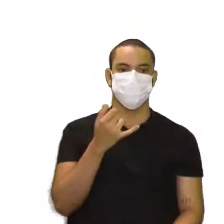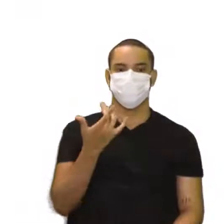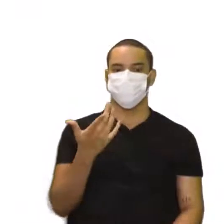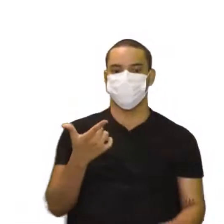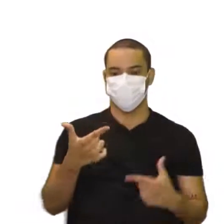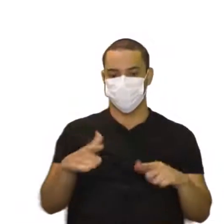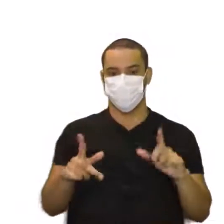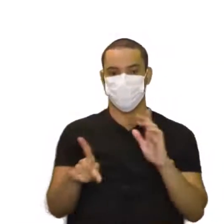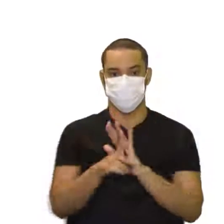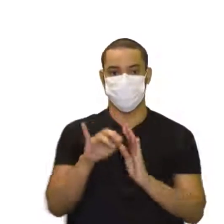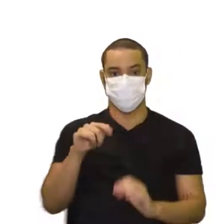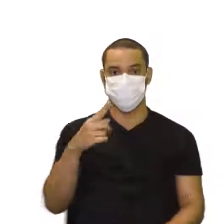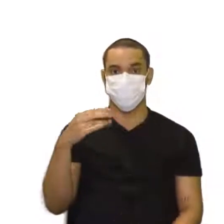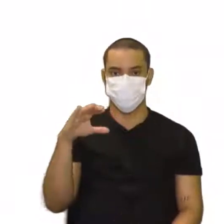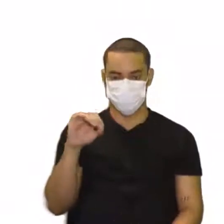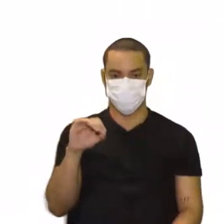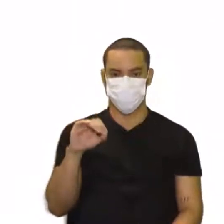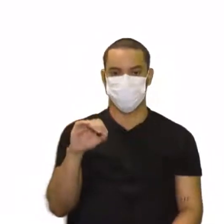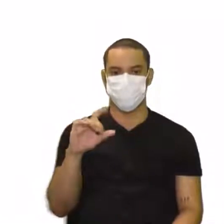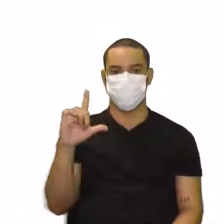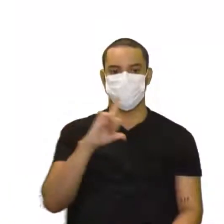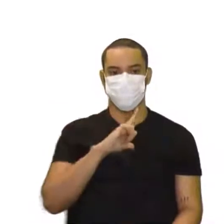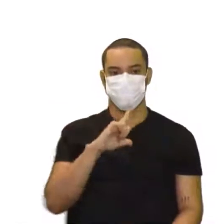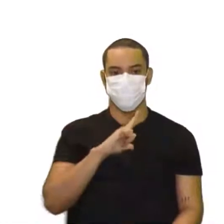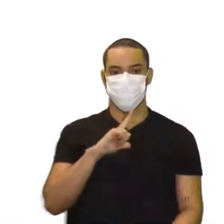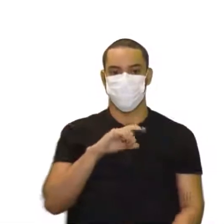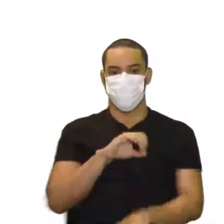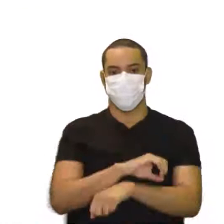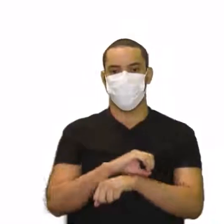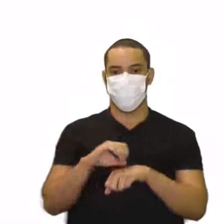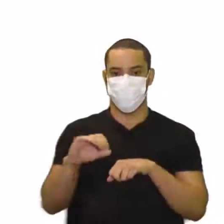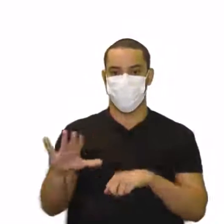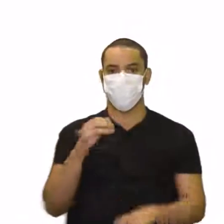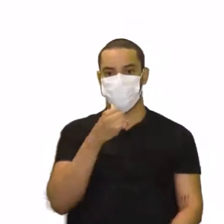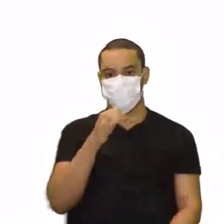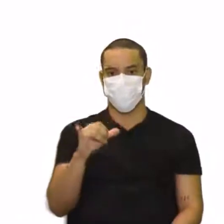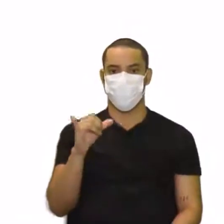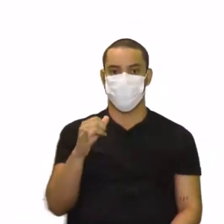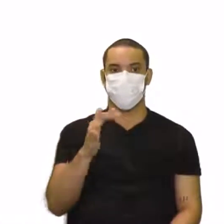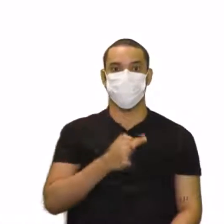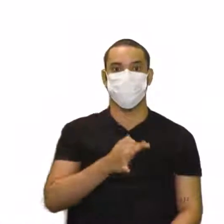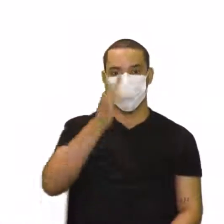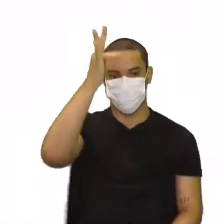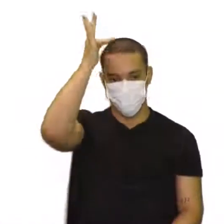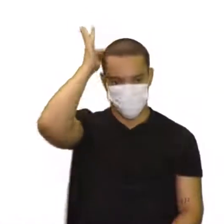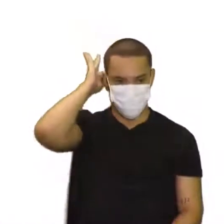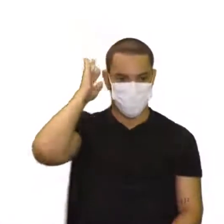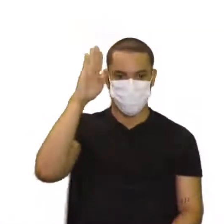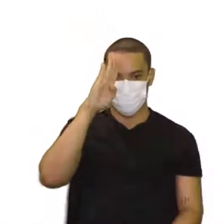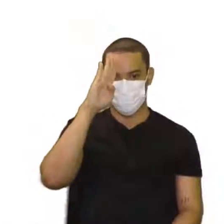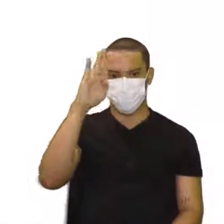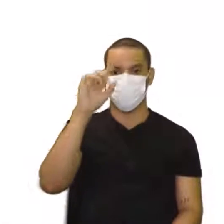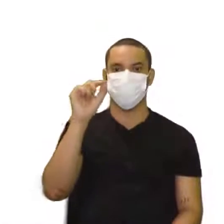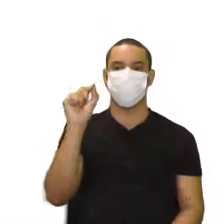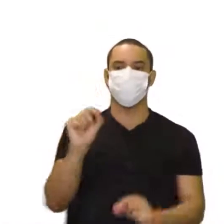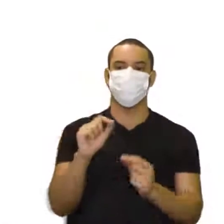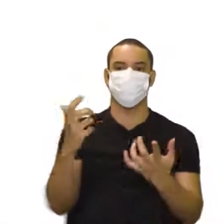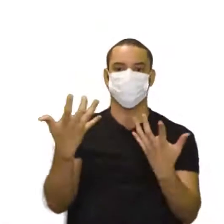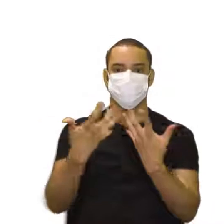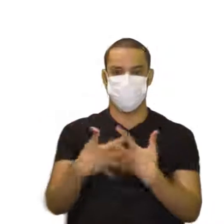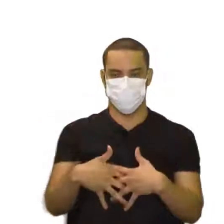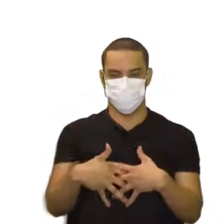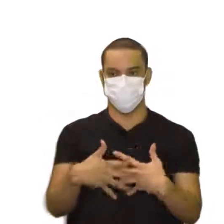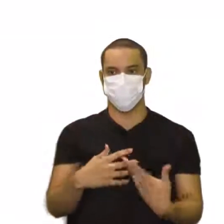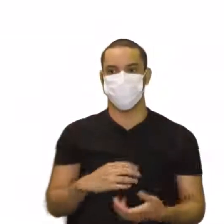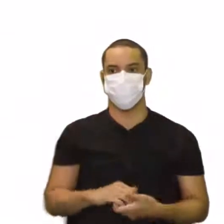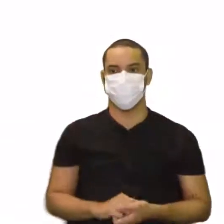de indução, que tem uma passagem de correntes de Foucault como princípio de funcionamento, pessoal.